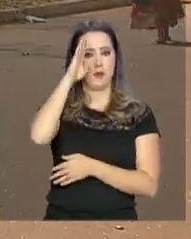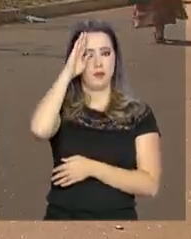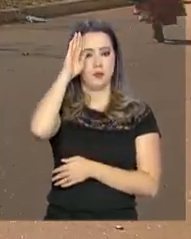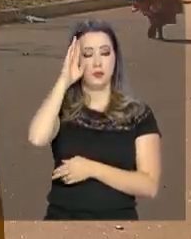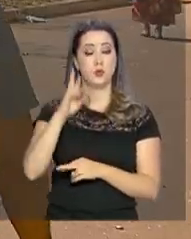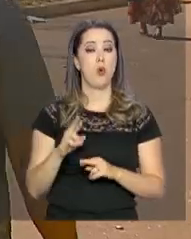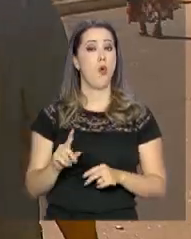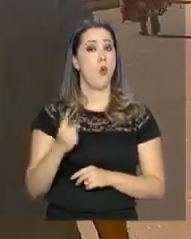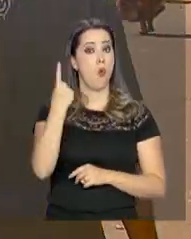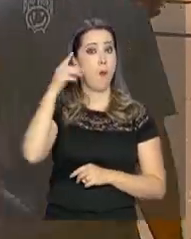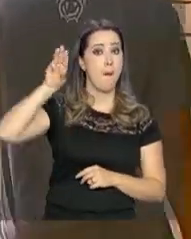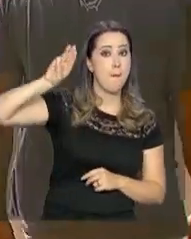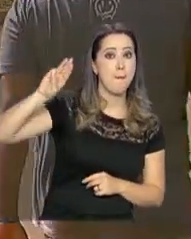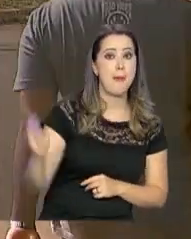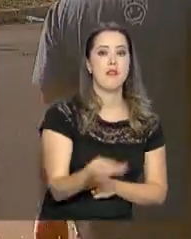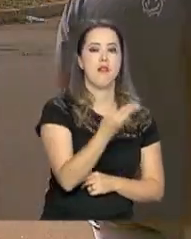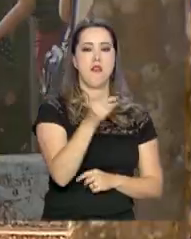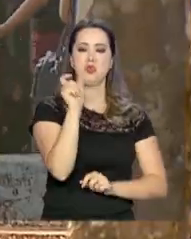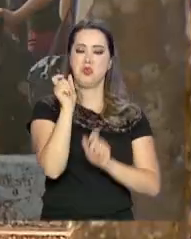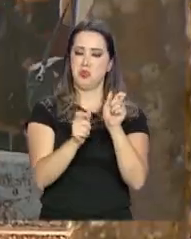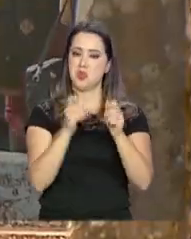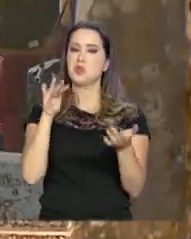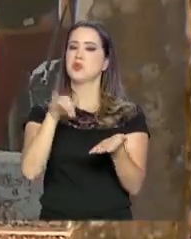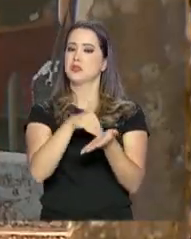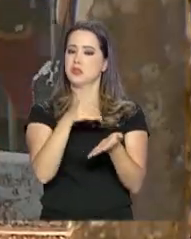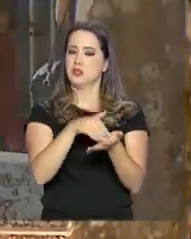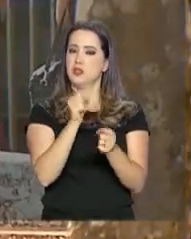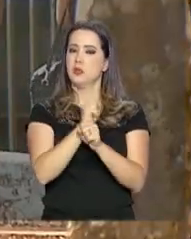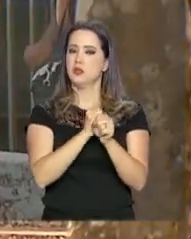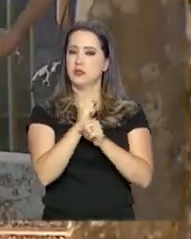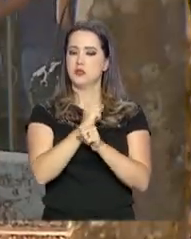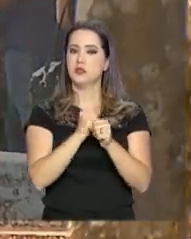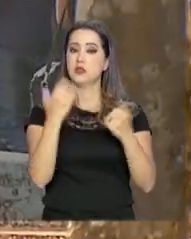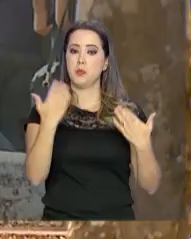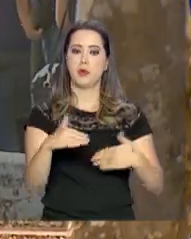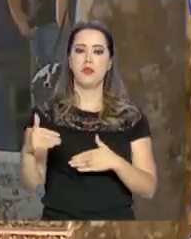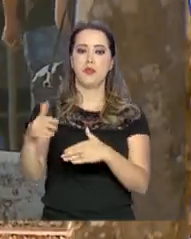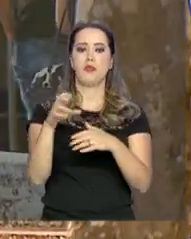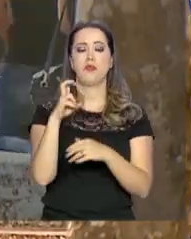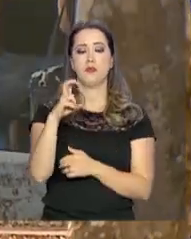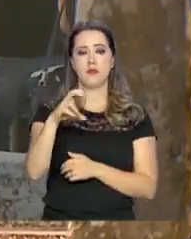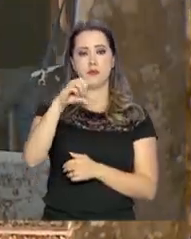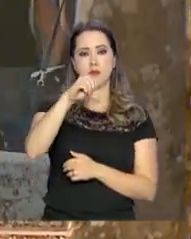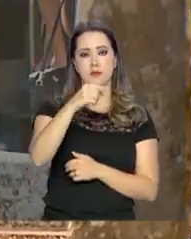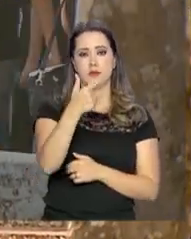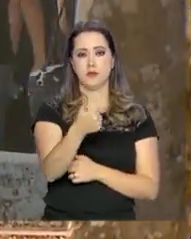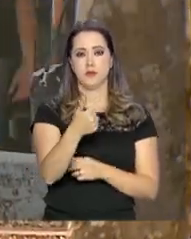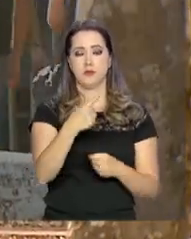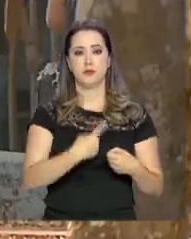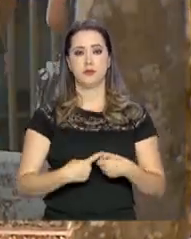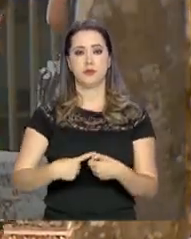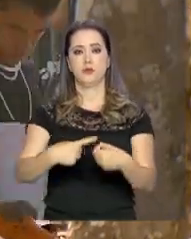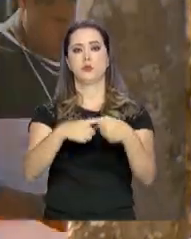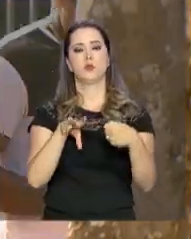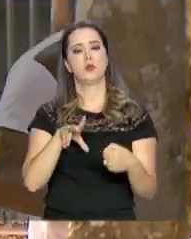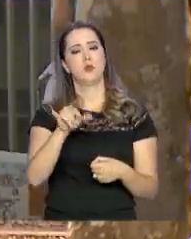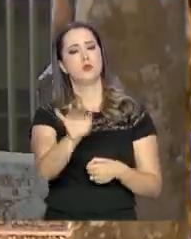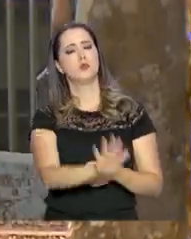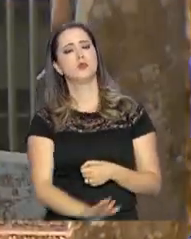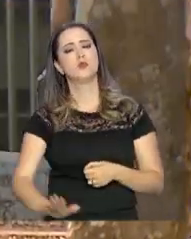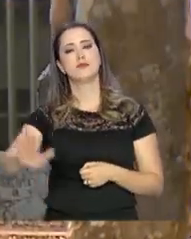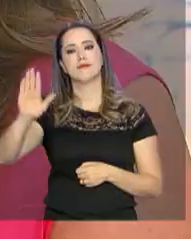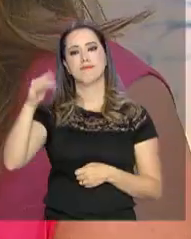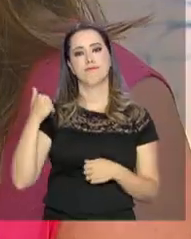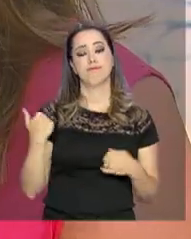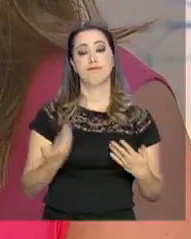e 700 mil pessoas se inscreveram para o exame neste ano, que foi aplicado em 592 municípios de todos os estados